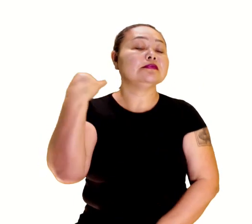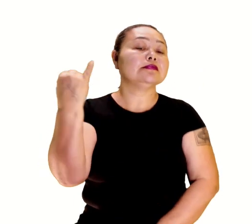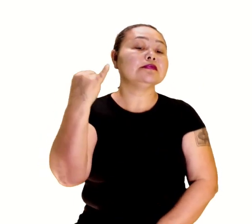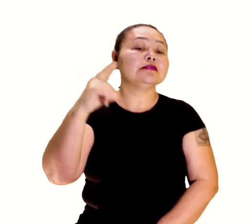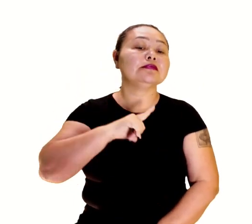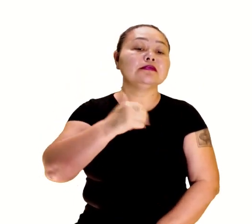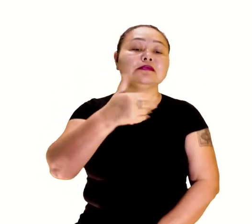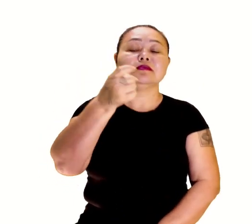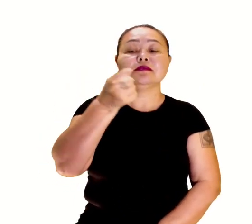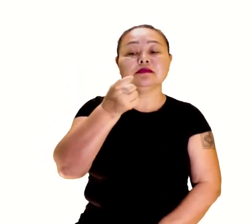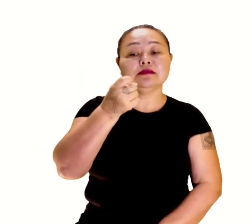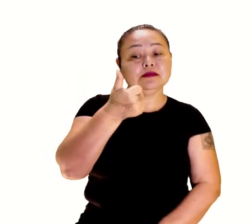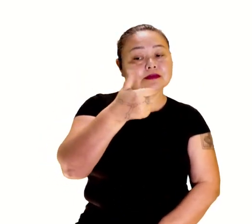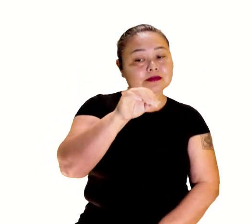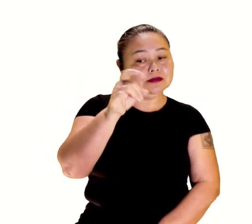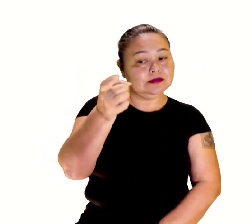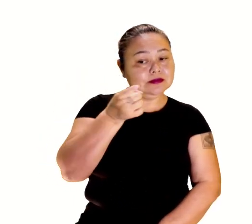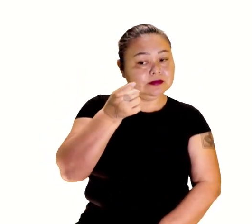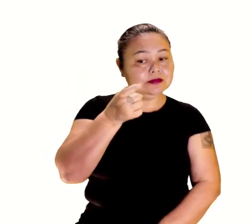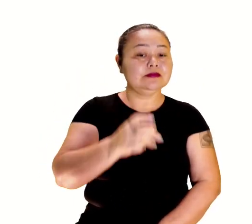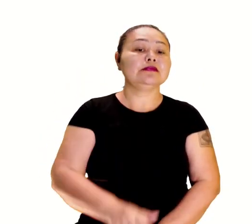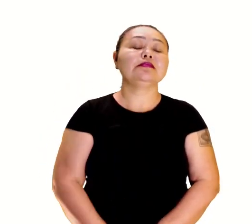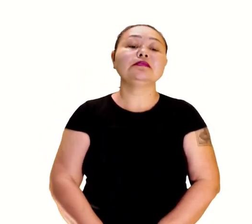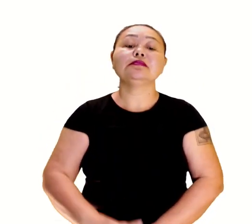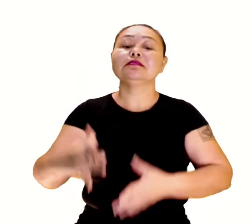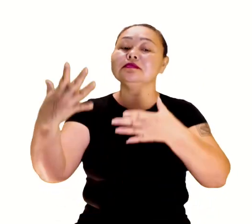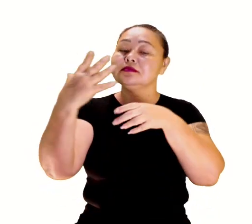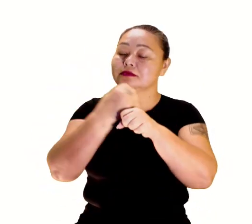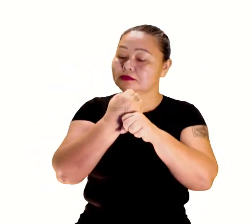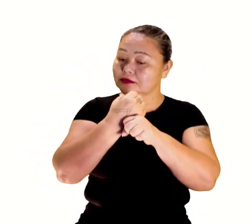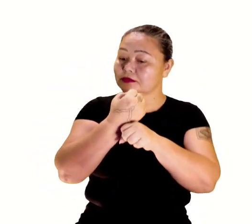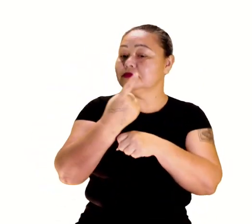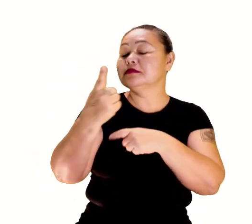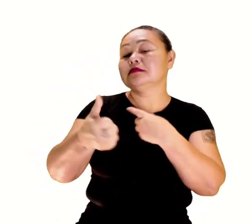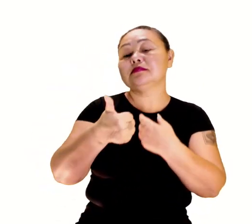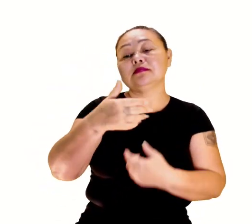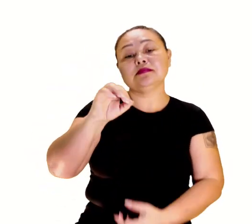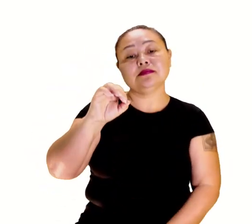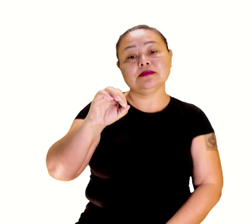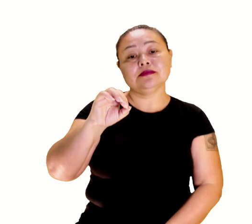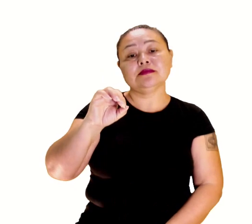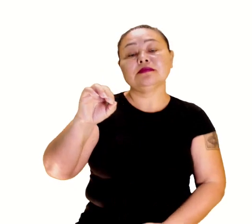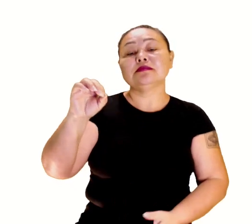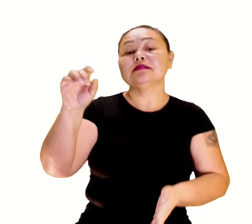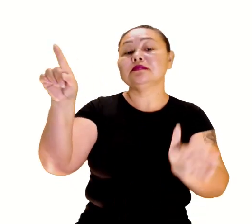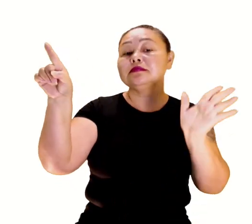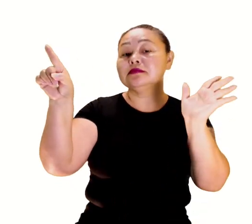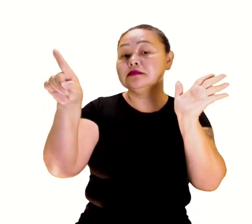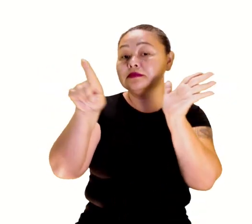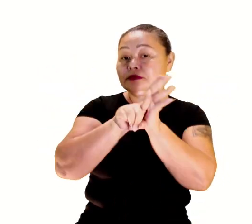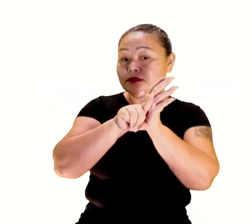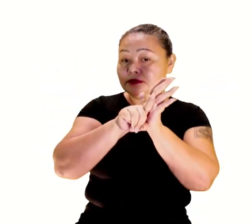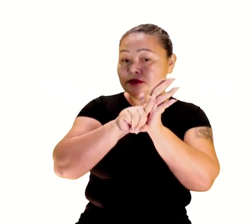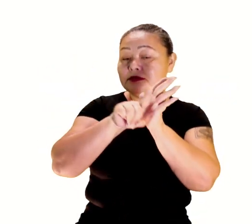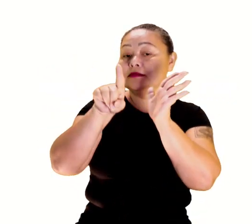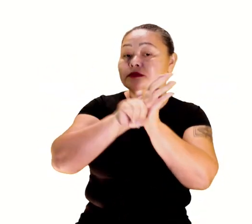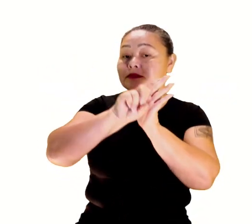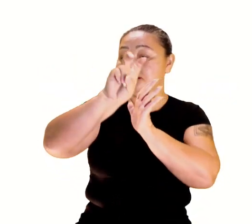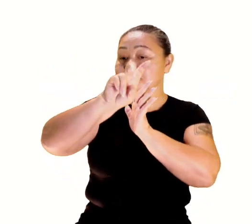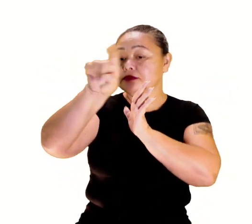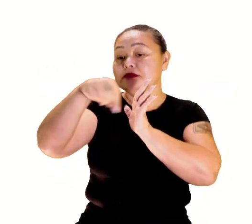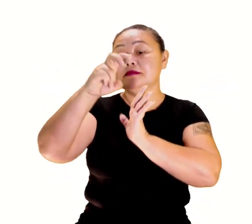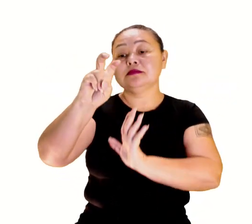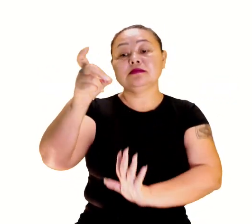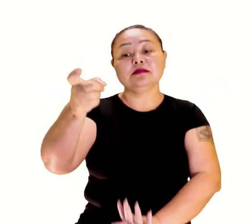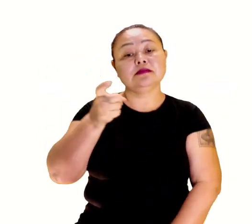vezes x? 10x. Mais 10 vezes 1? 10. 10. Menos 5 vezes